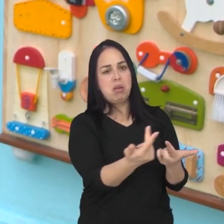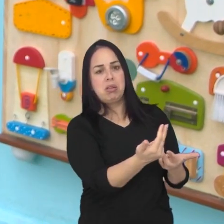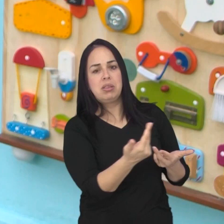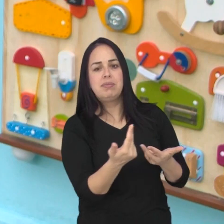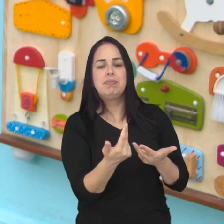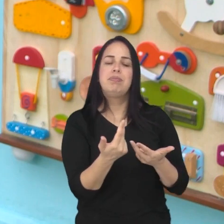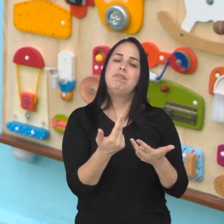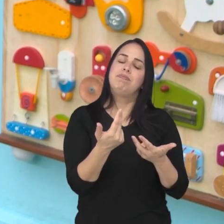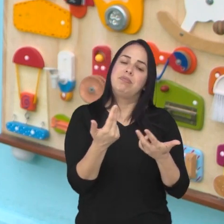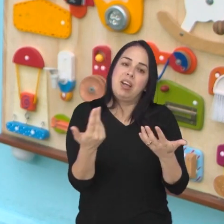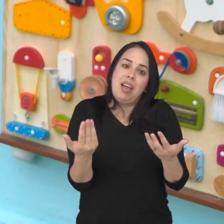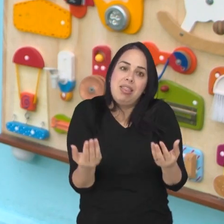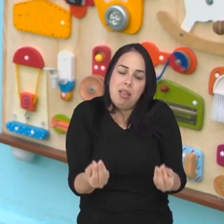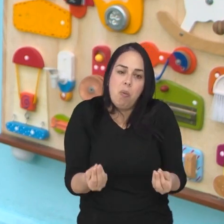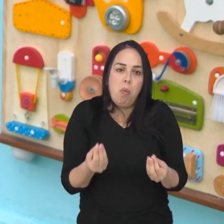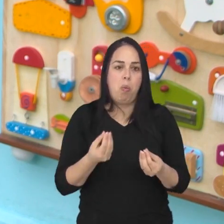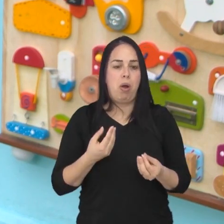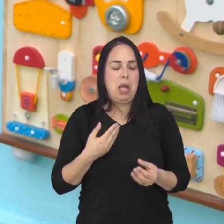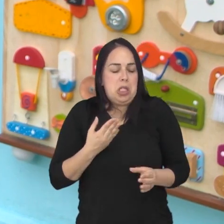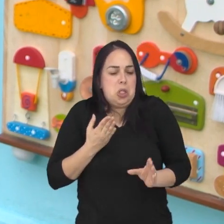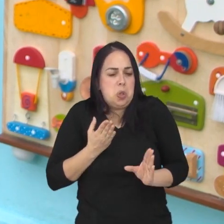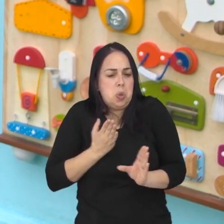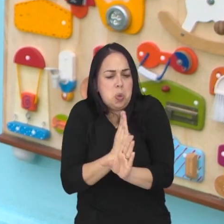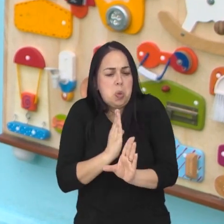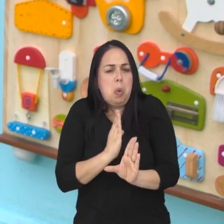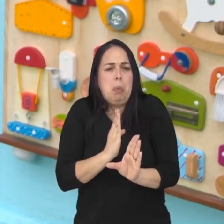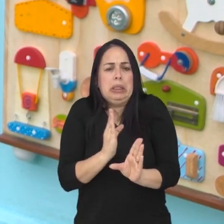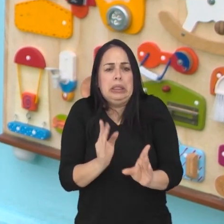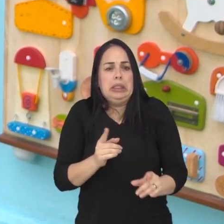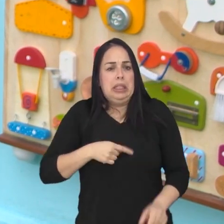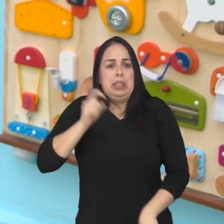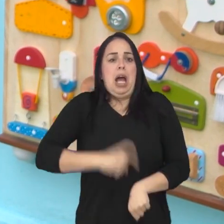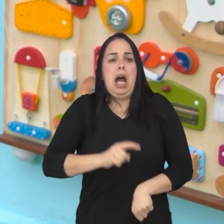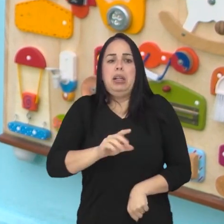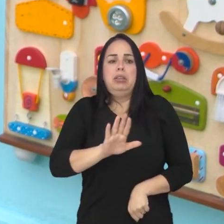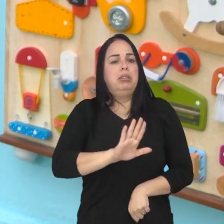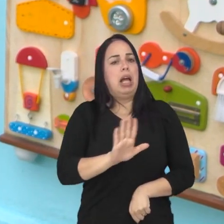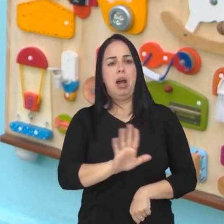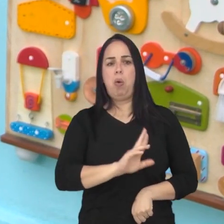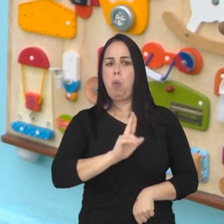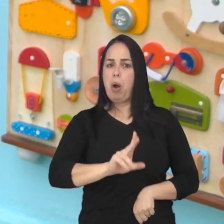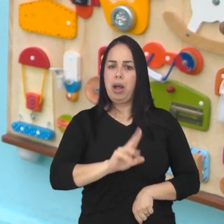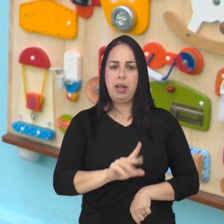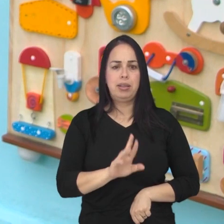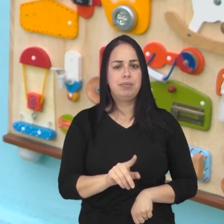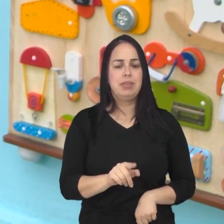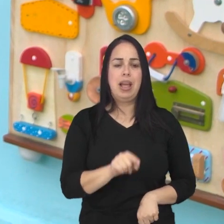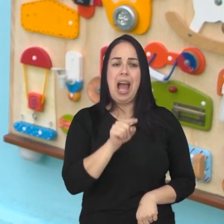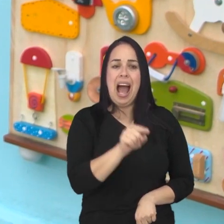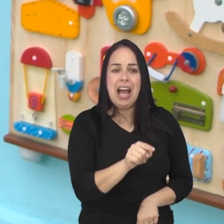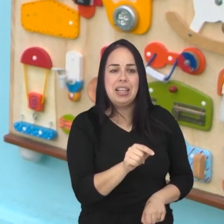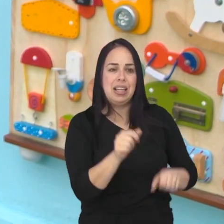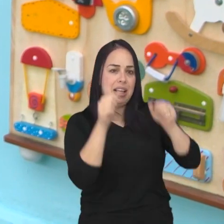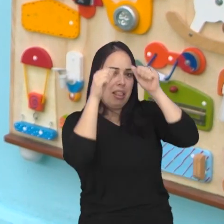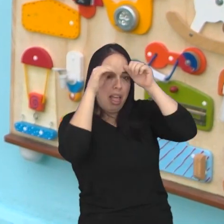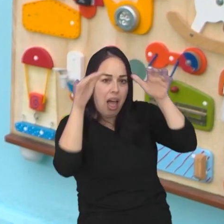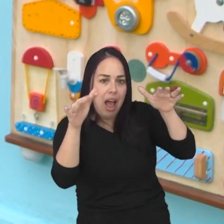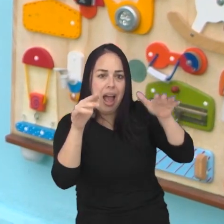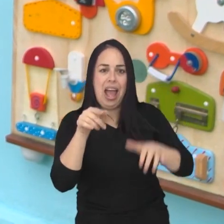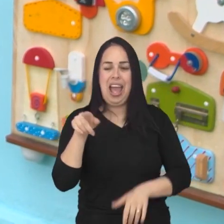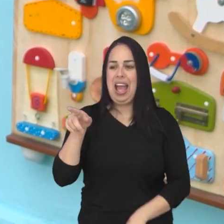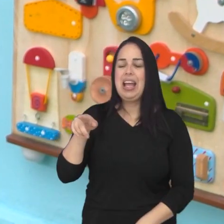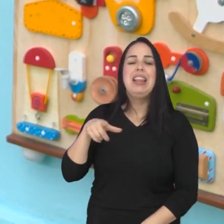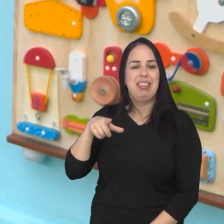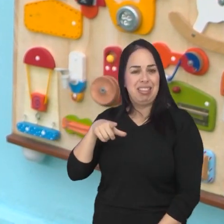parecidos. Então, é muito delicado a gente ser muito afirmativo de isso é autismo ou